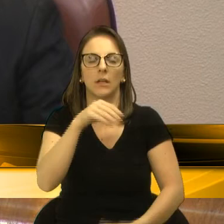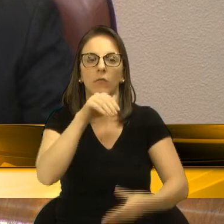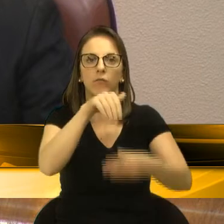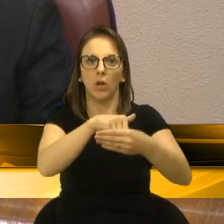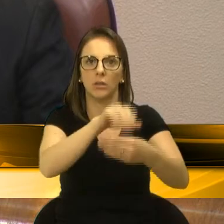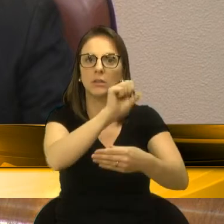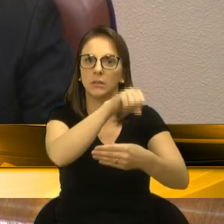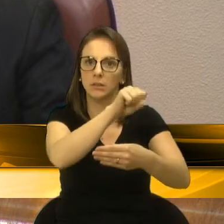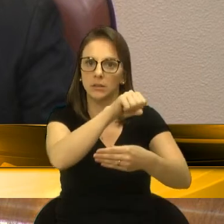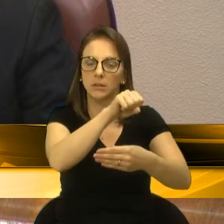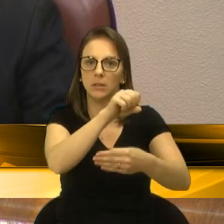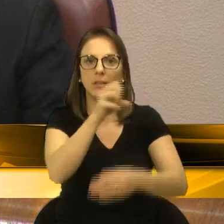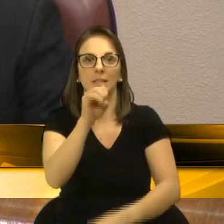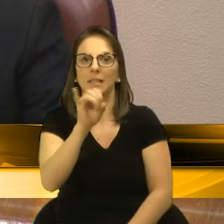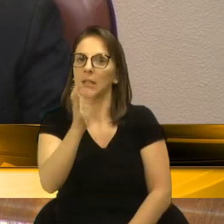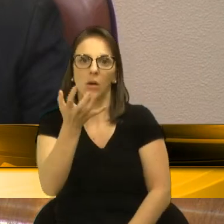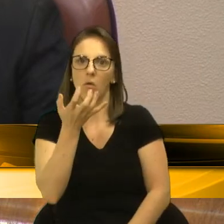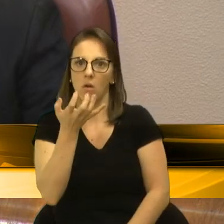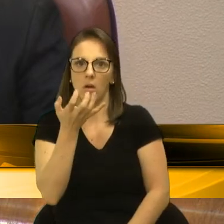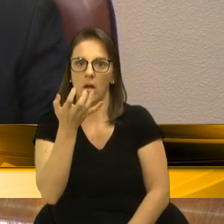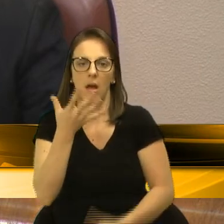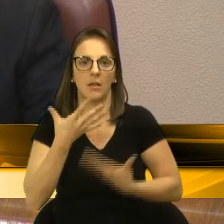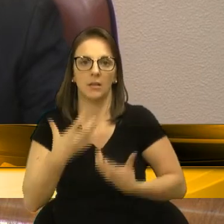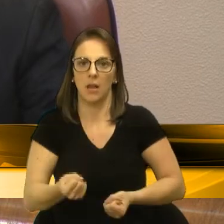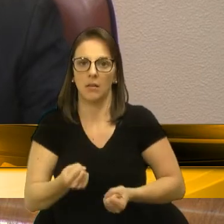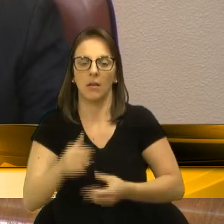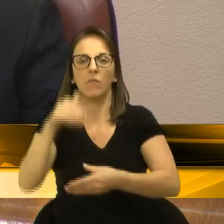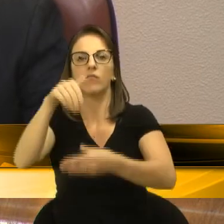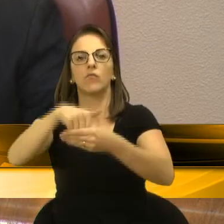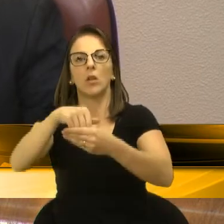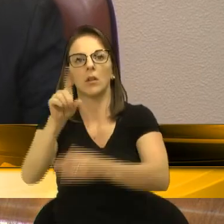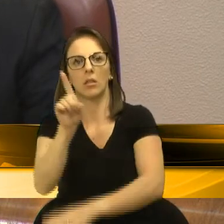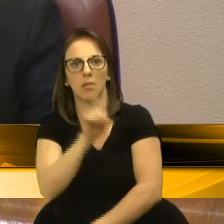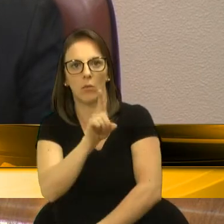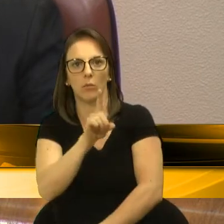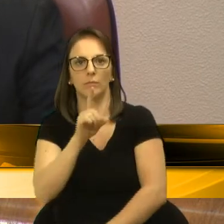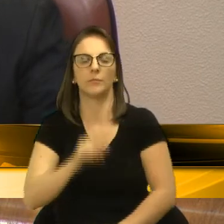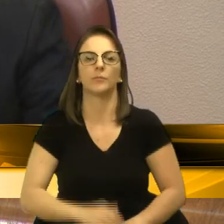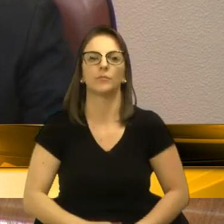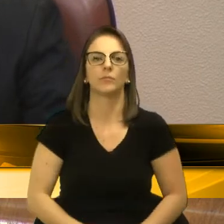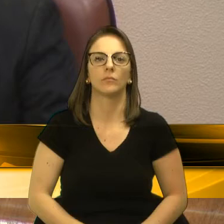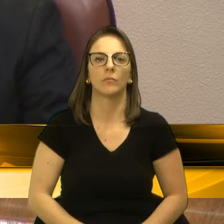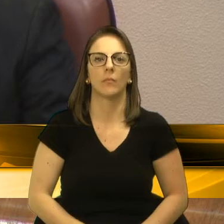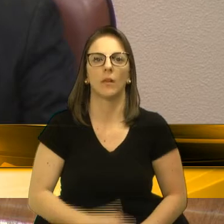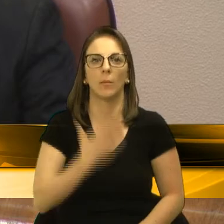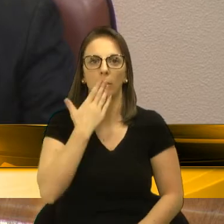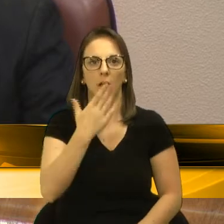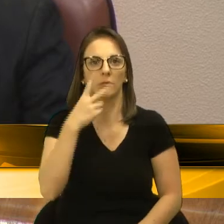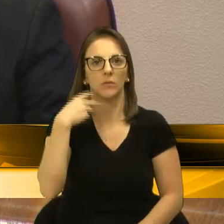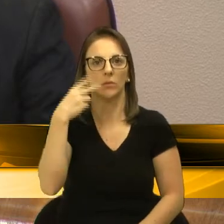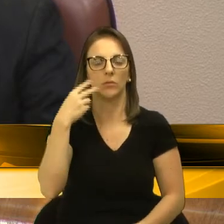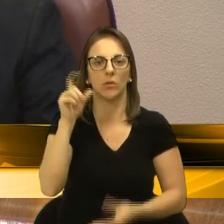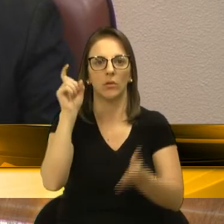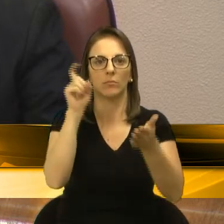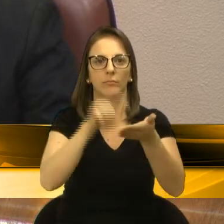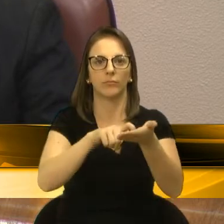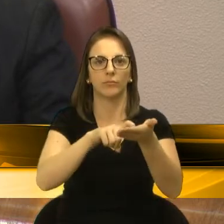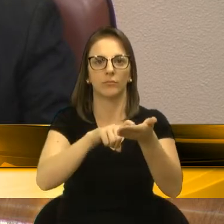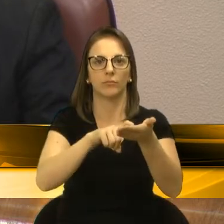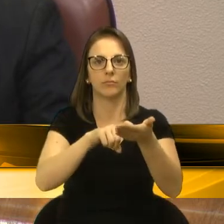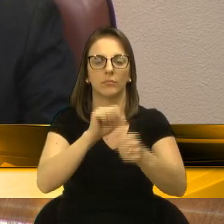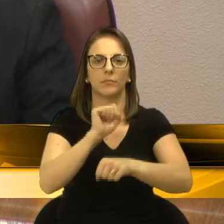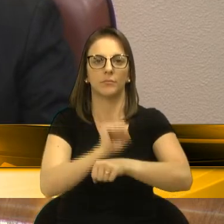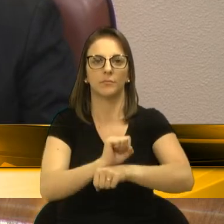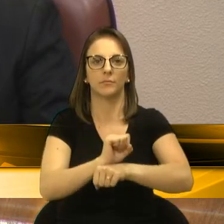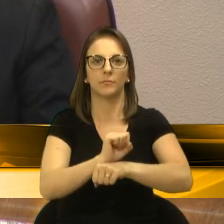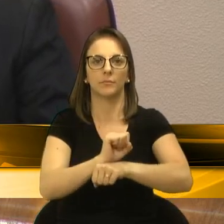rejeitar, votará não. O vermelho. Solicito aos vereadores que registrem seu voto. Pausa.